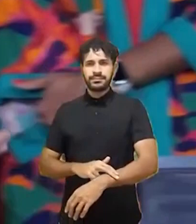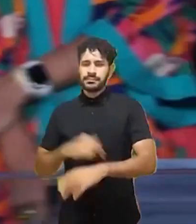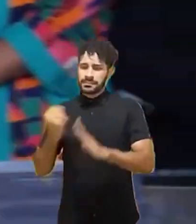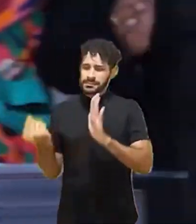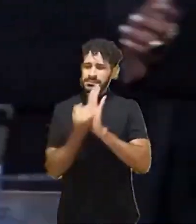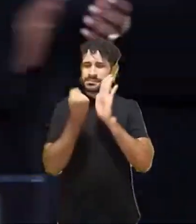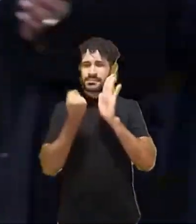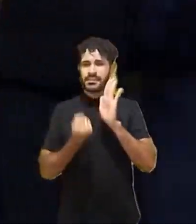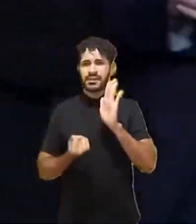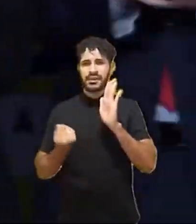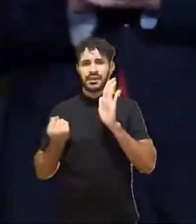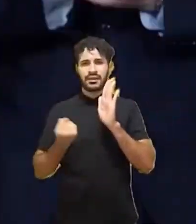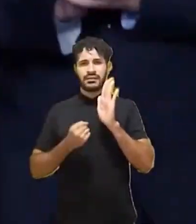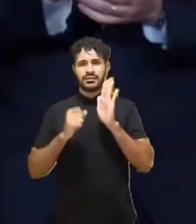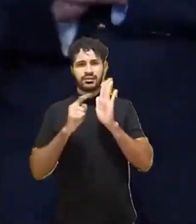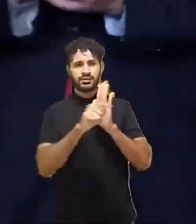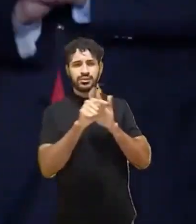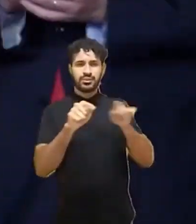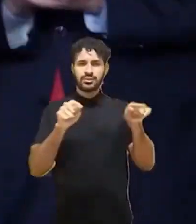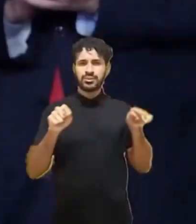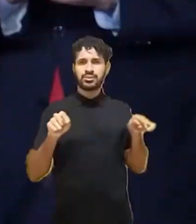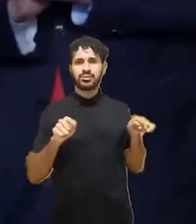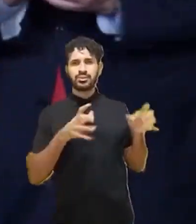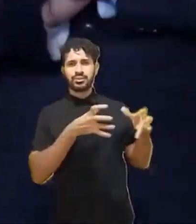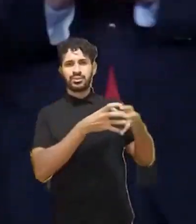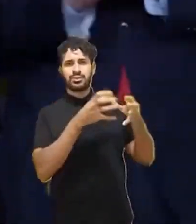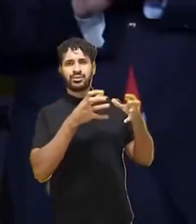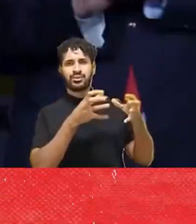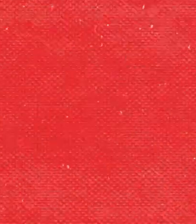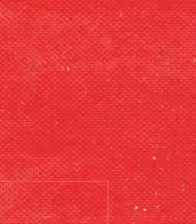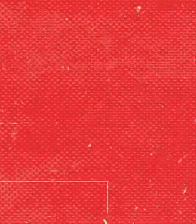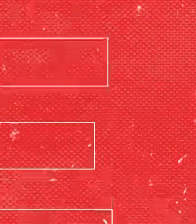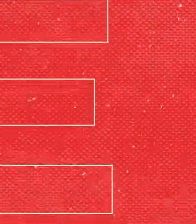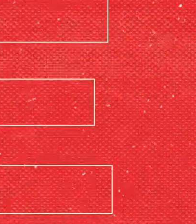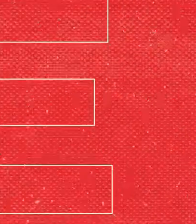de uma determinada parte da elite brasileira